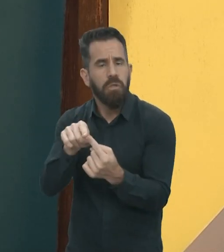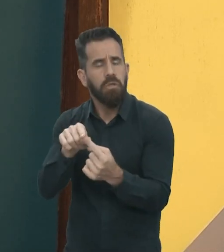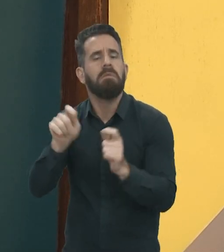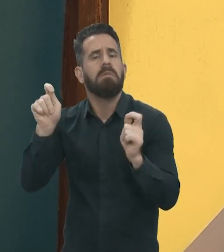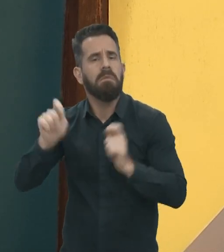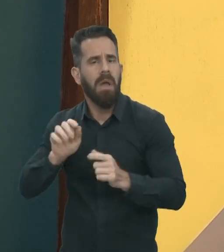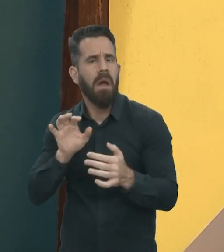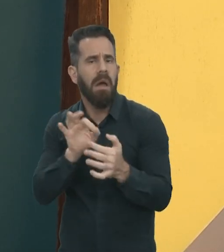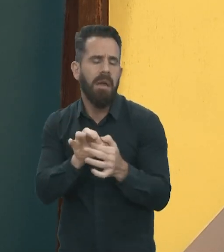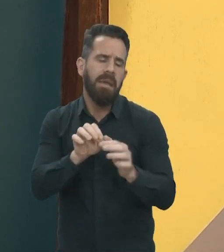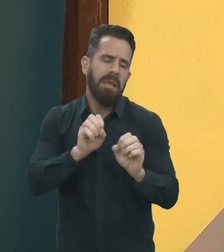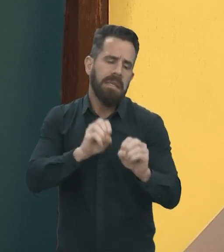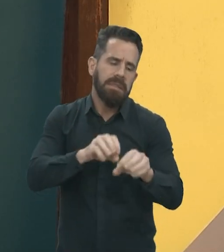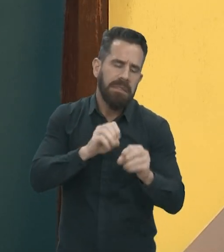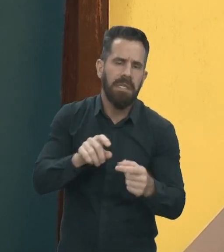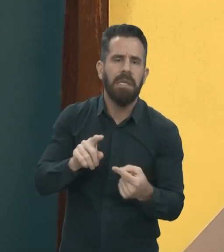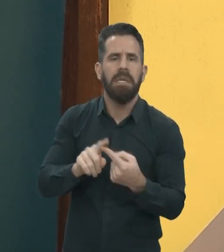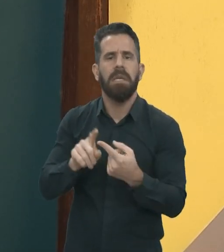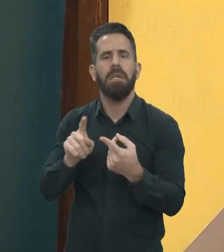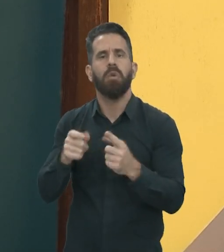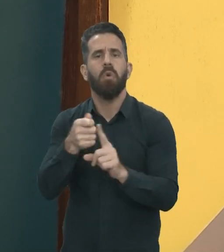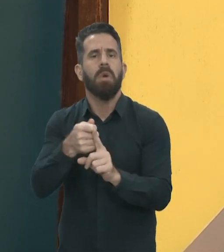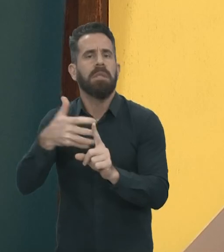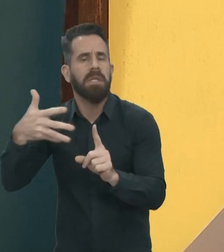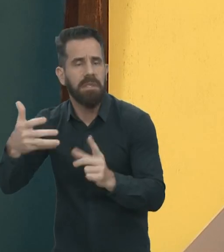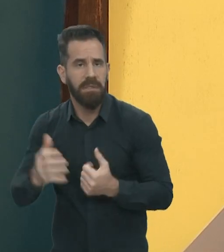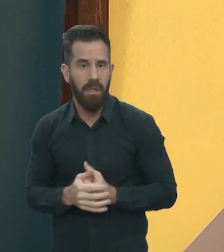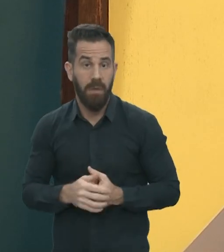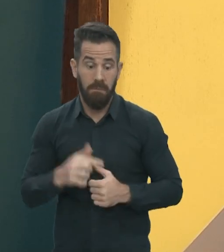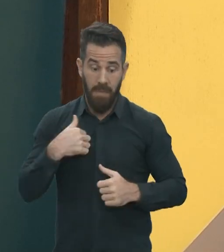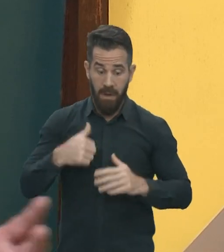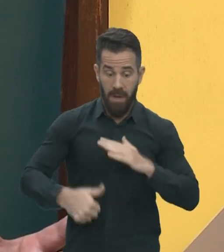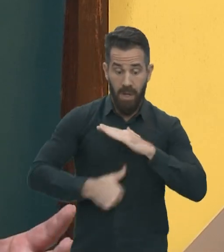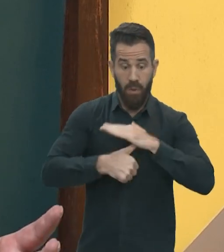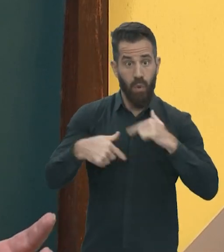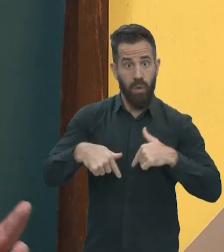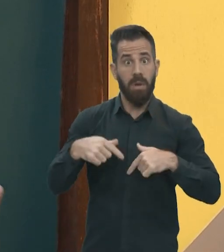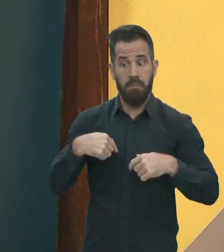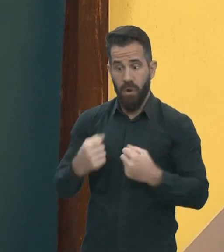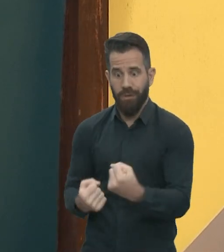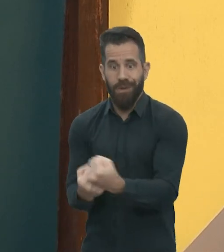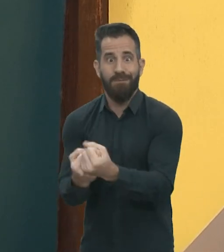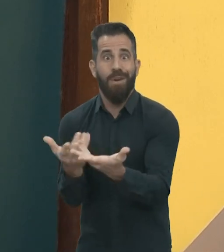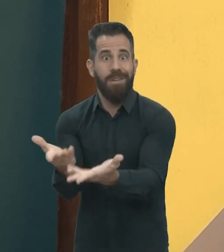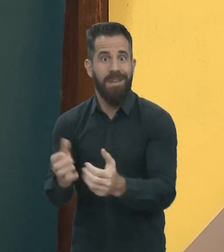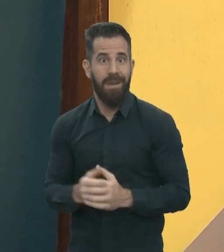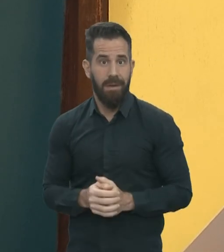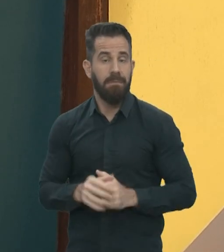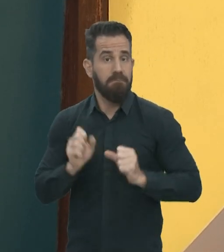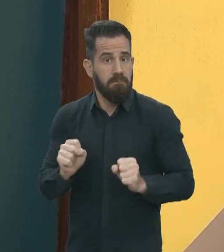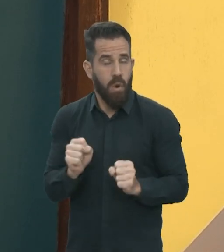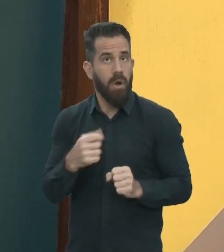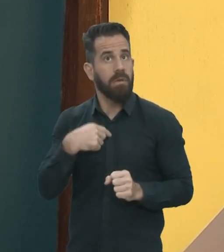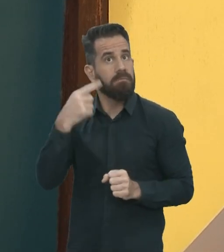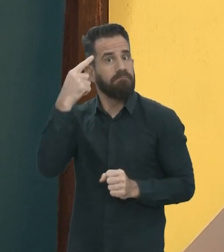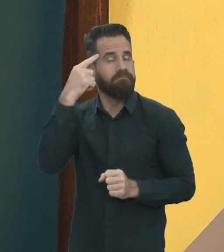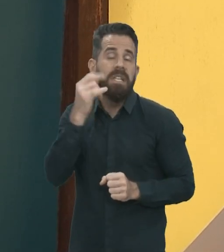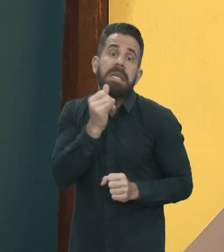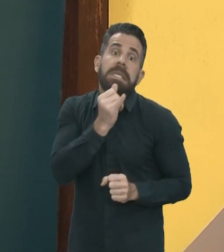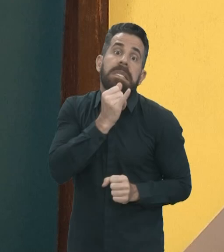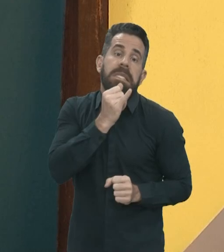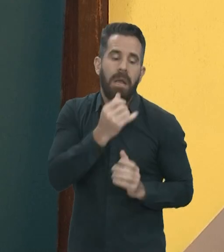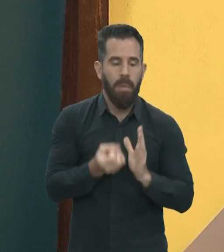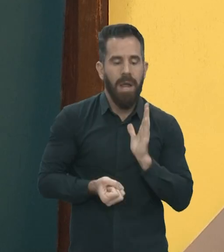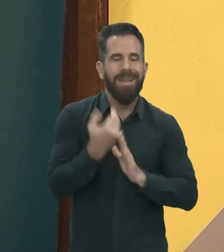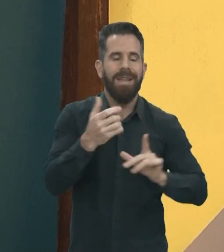pode apoiar não só fortalecendo, apoiando não só com divulgação, mas com uma plataforma também que disponibilize